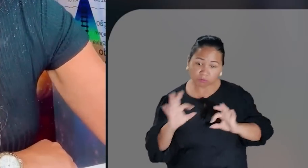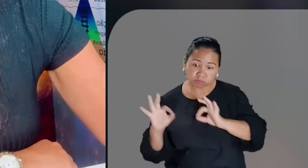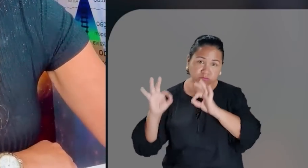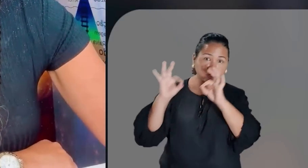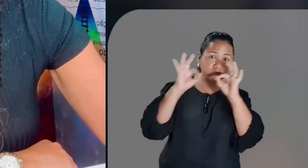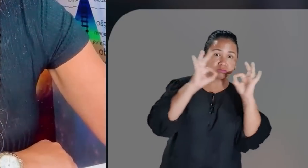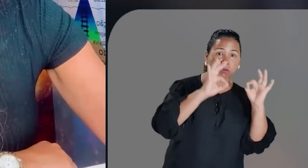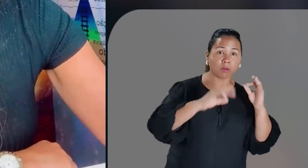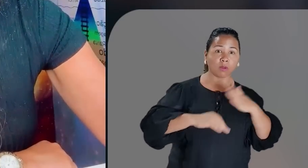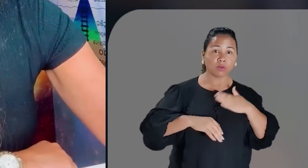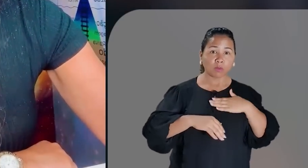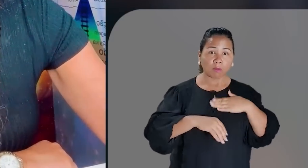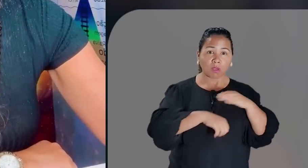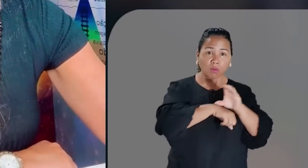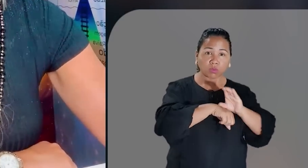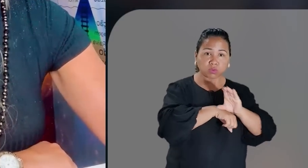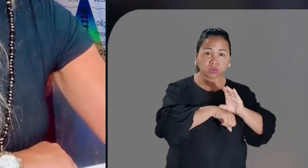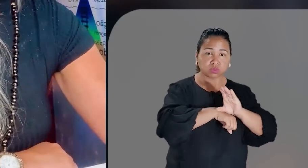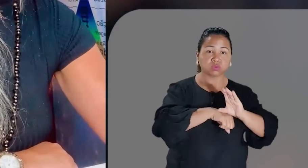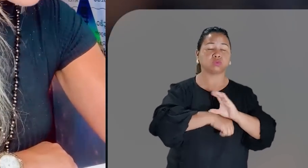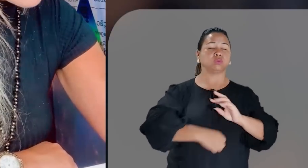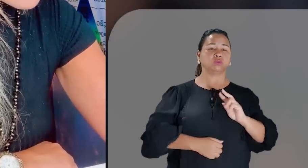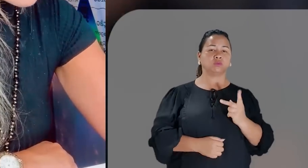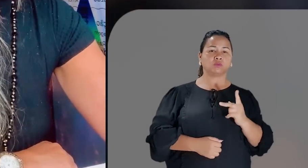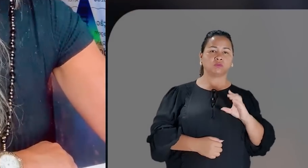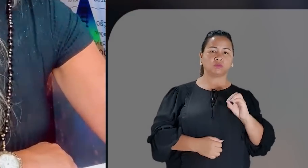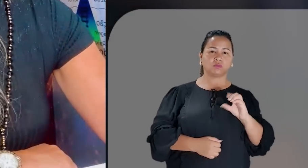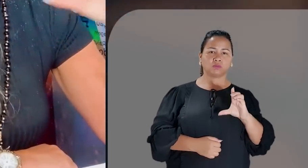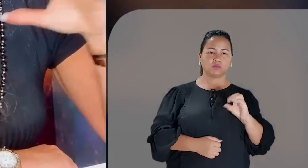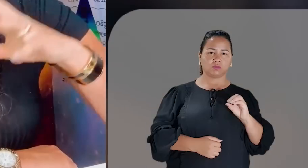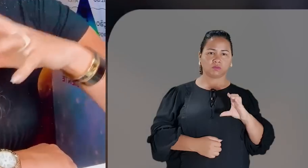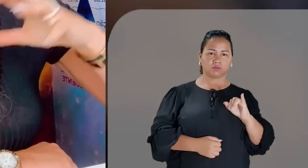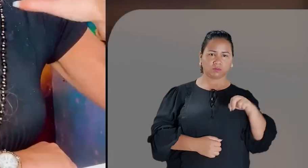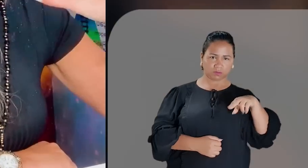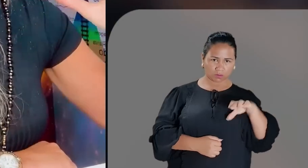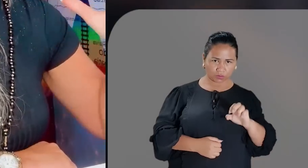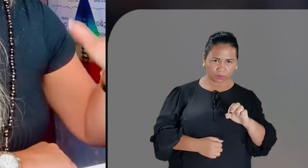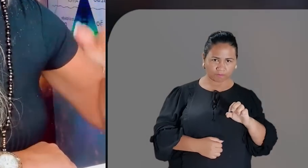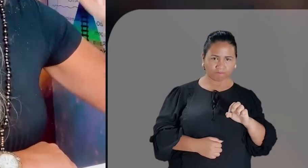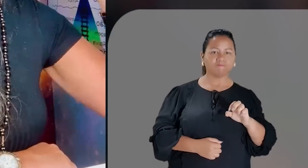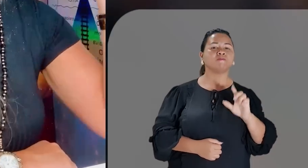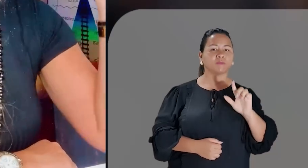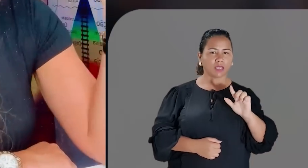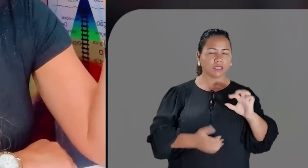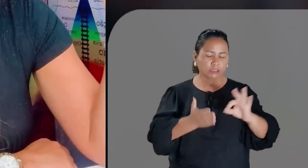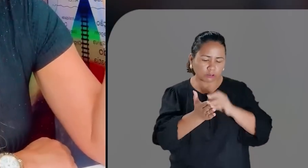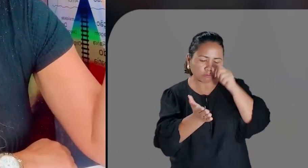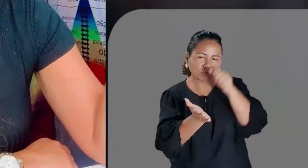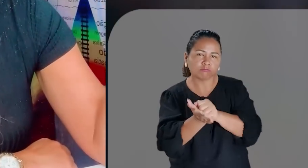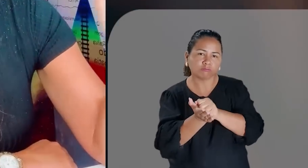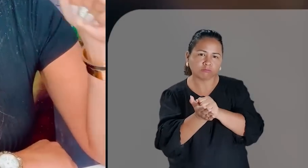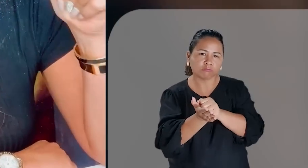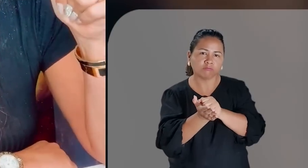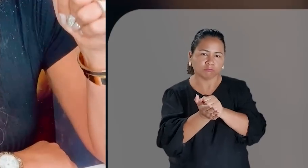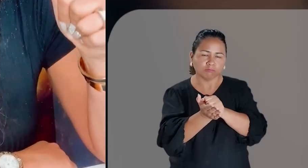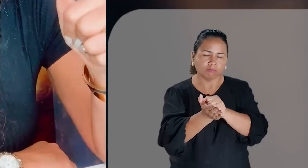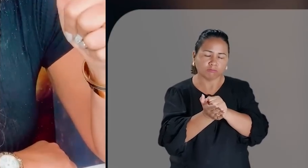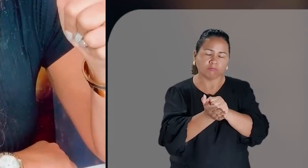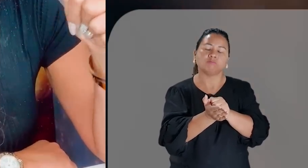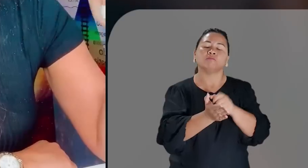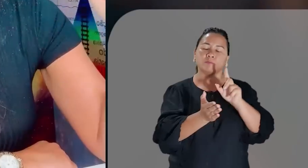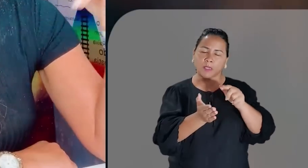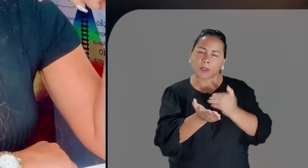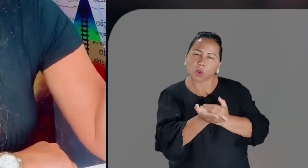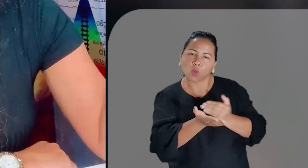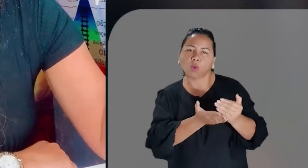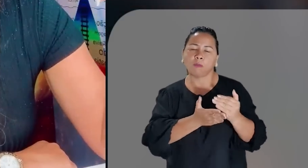pessoas em frequências inferiores, frequências de força, campos atratores negativos. Então, o primeiro